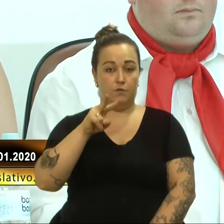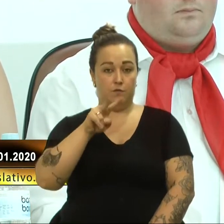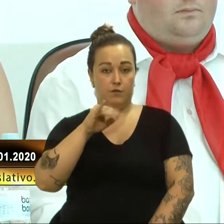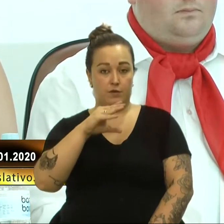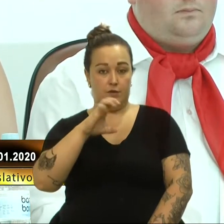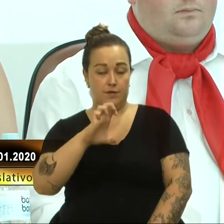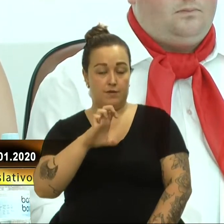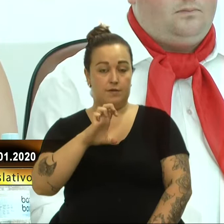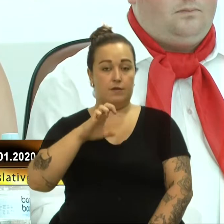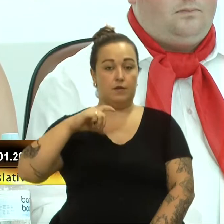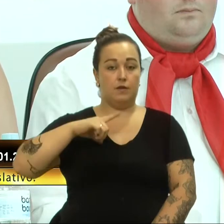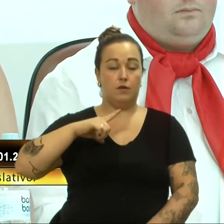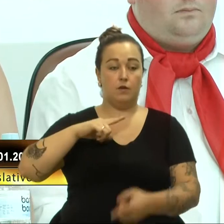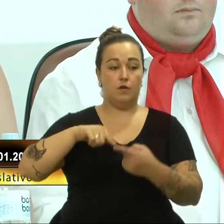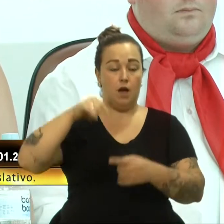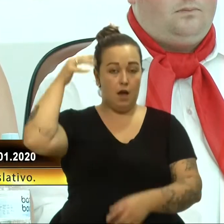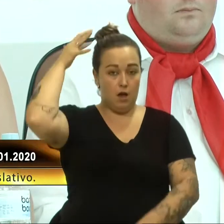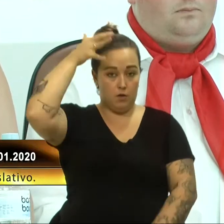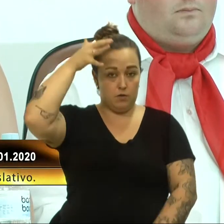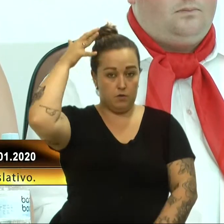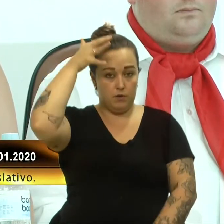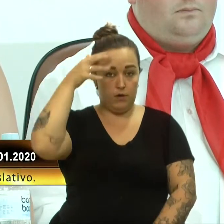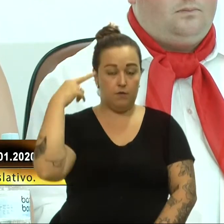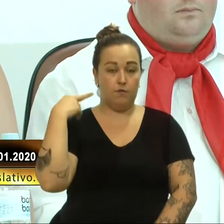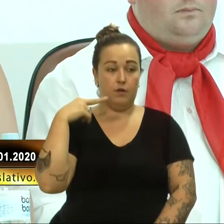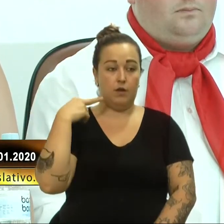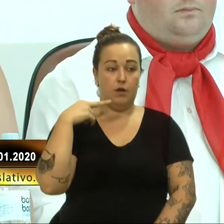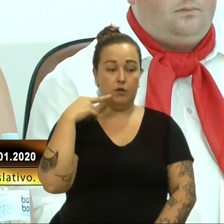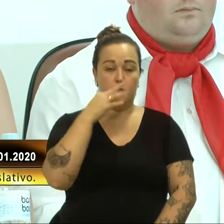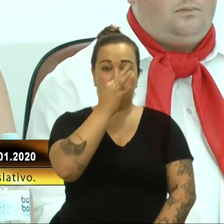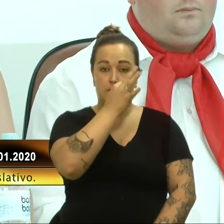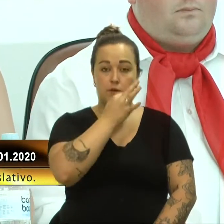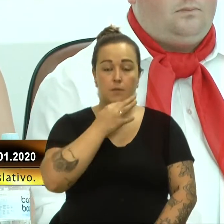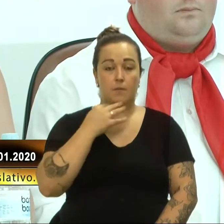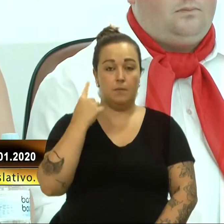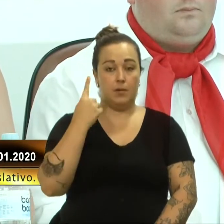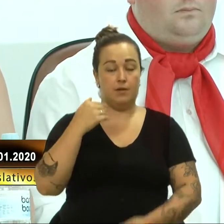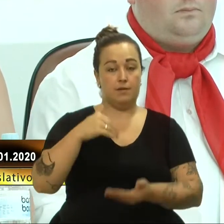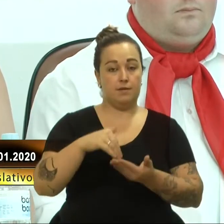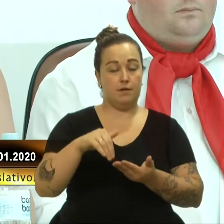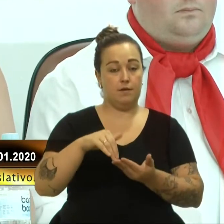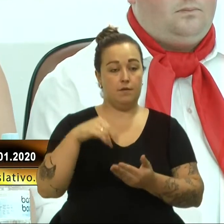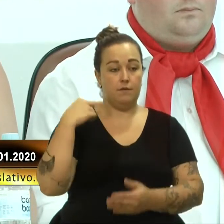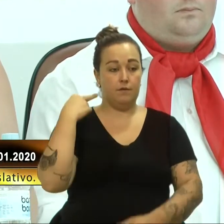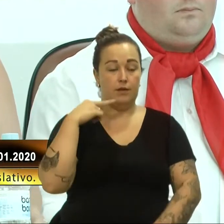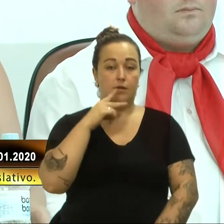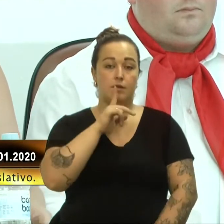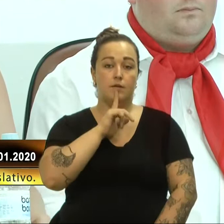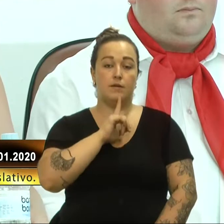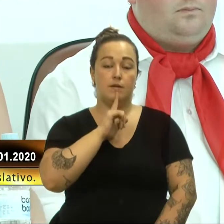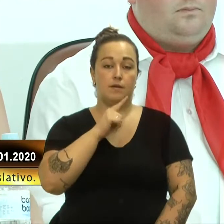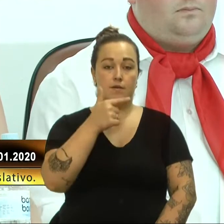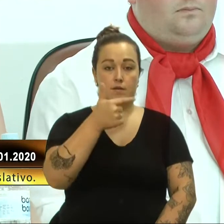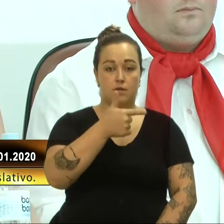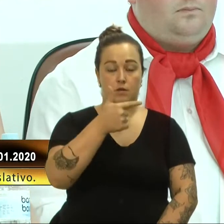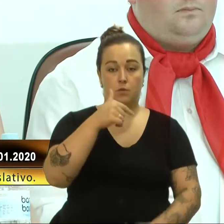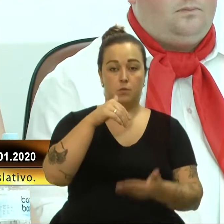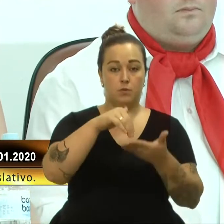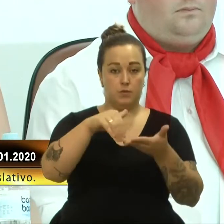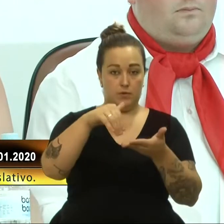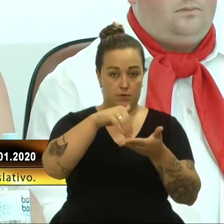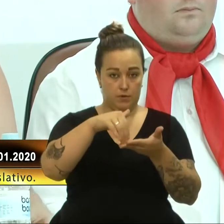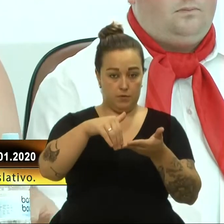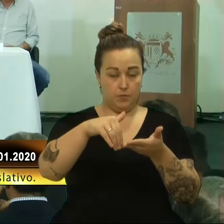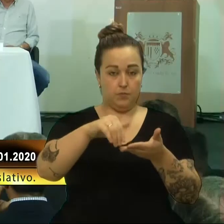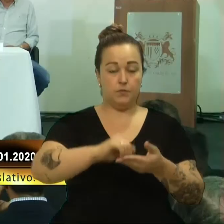João Tomé, segundo vice-presidente, vereadora Tatiane Frisso, primeira secretária, vereador Alberto Meneguzzi, segundo secretário.